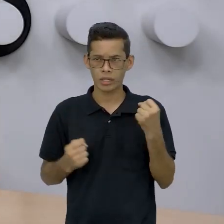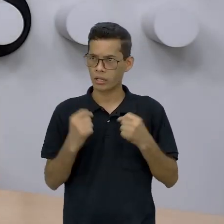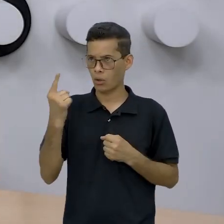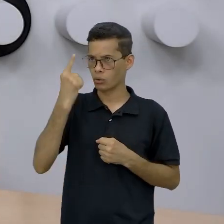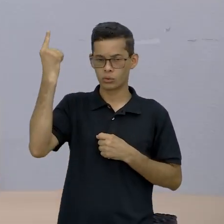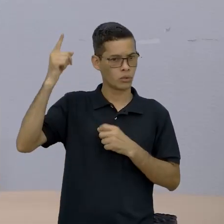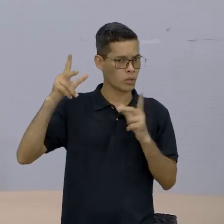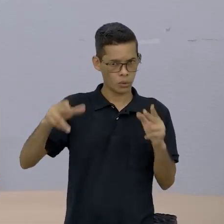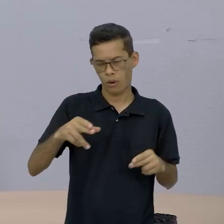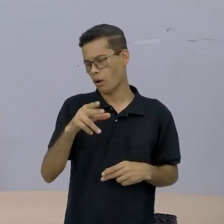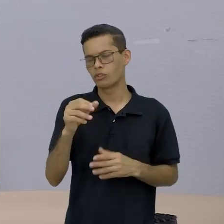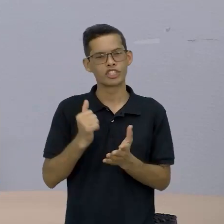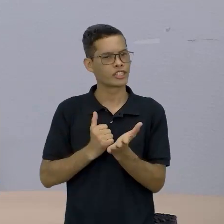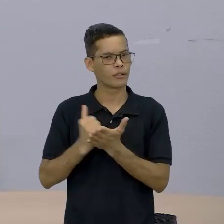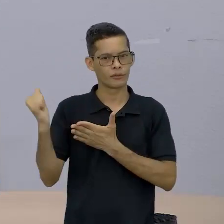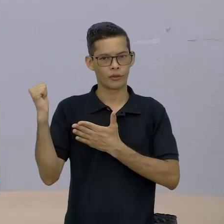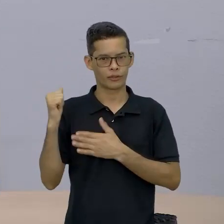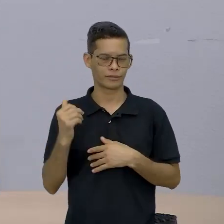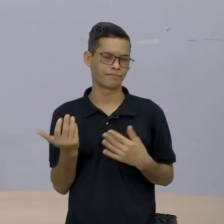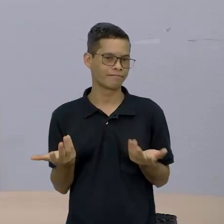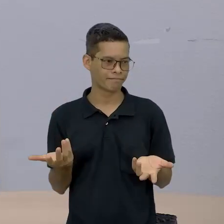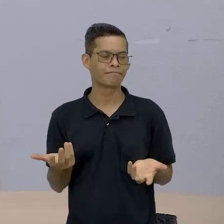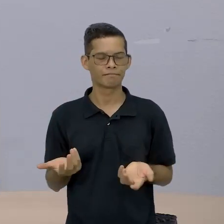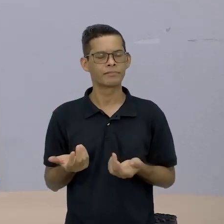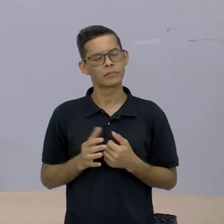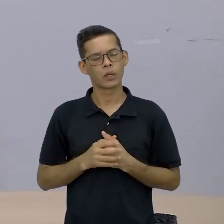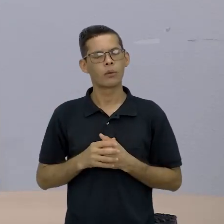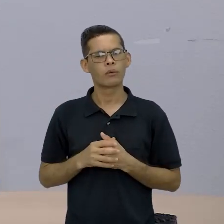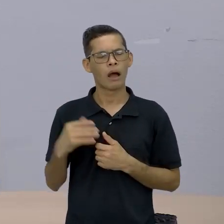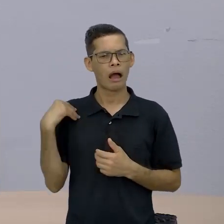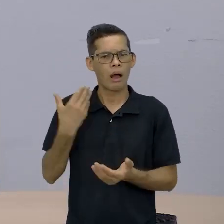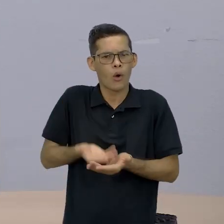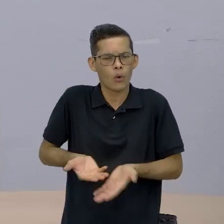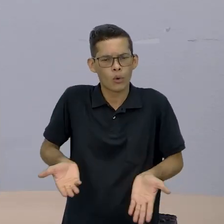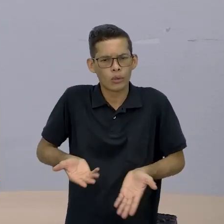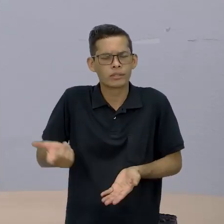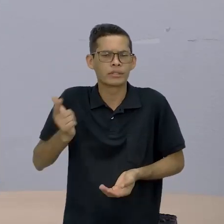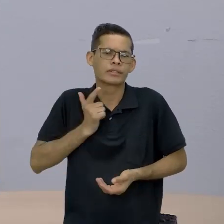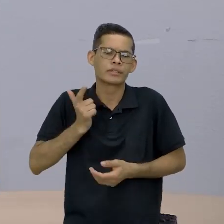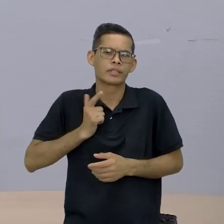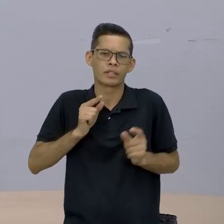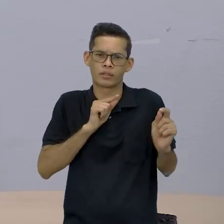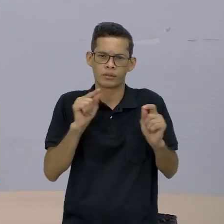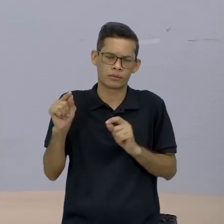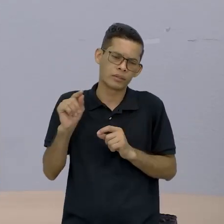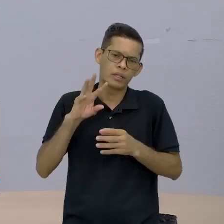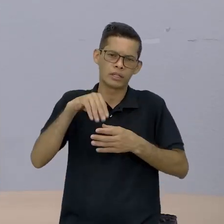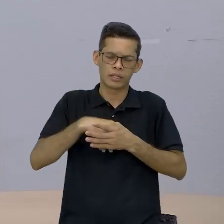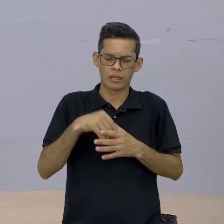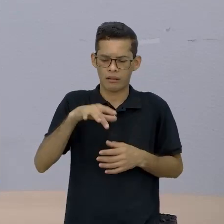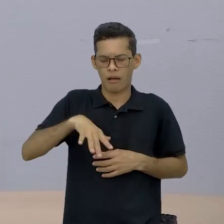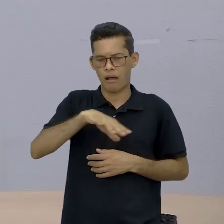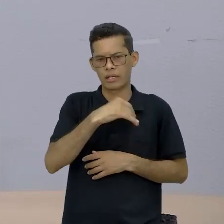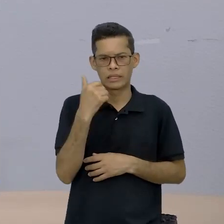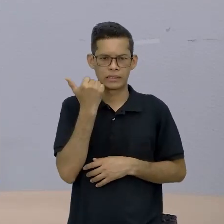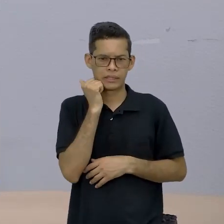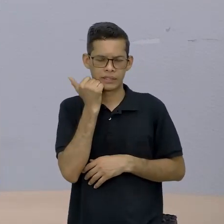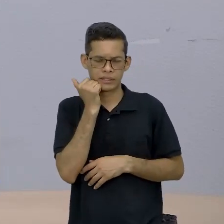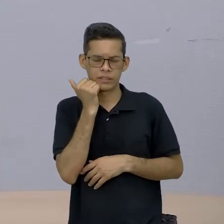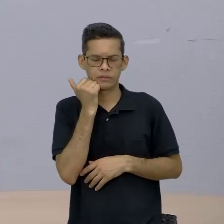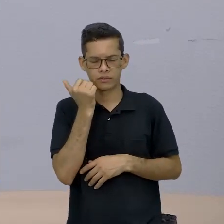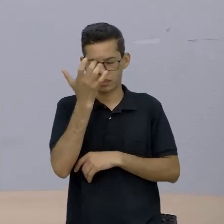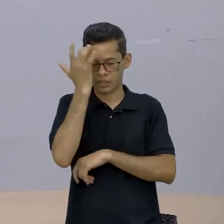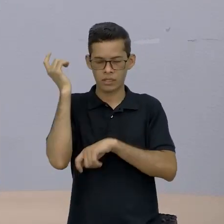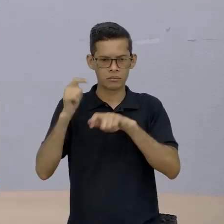pronto. Exato. E aí, isso está acontecendo atualmente, né, nas questões científicas, né, onde